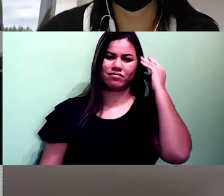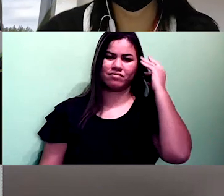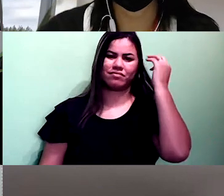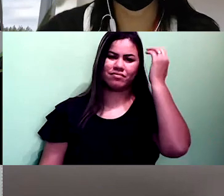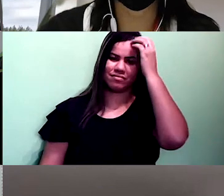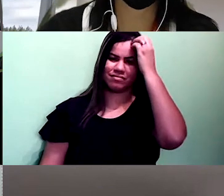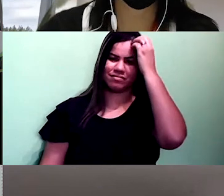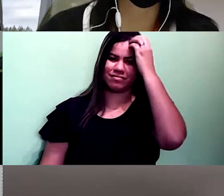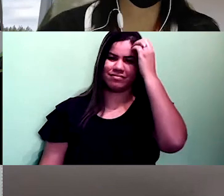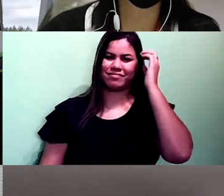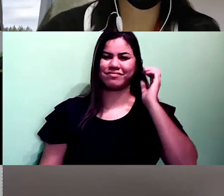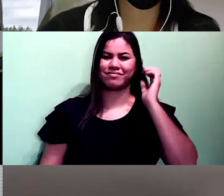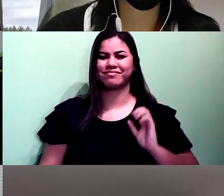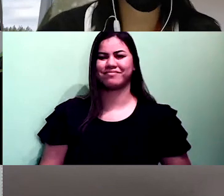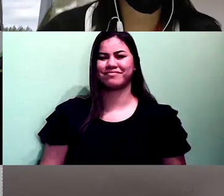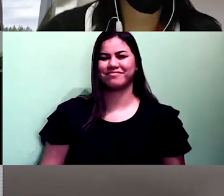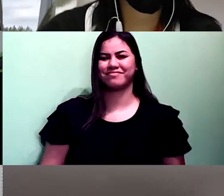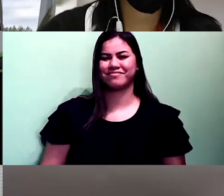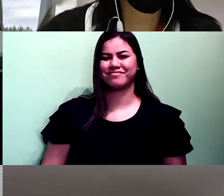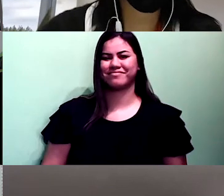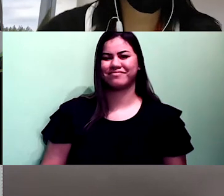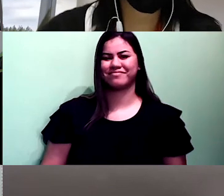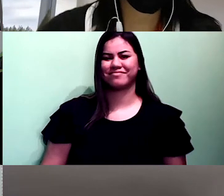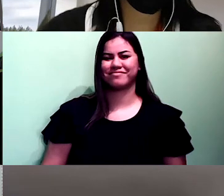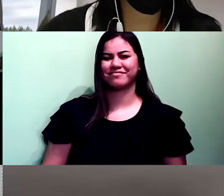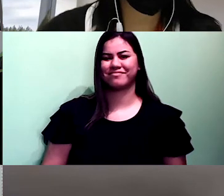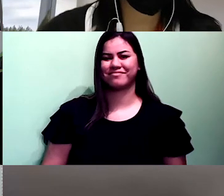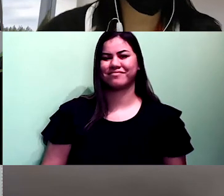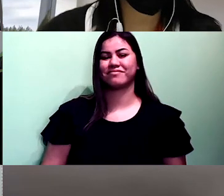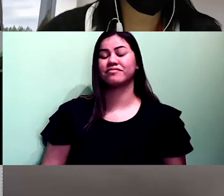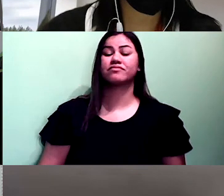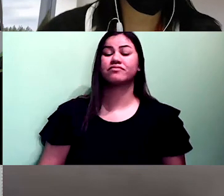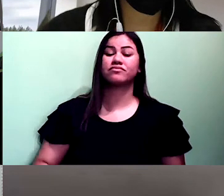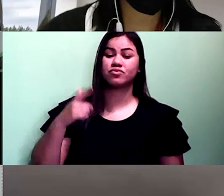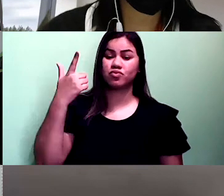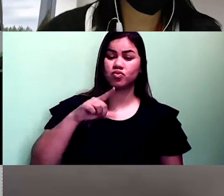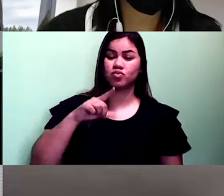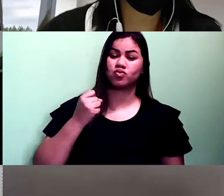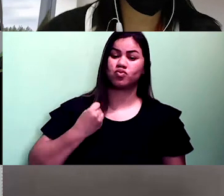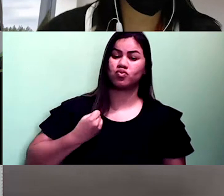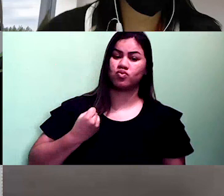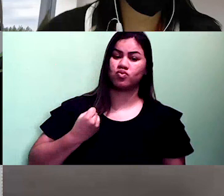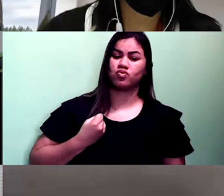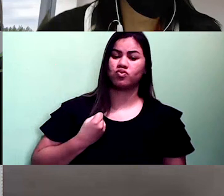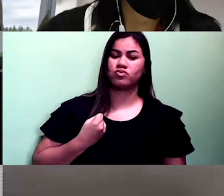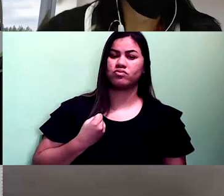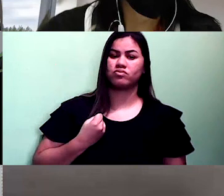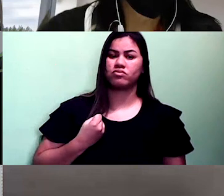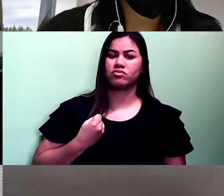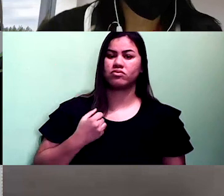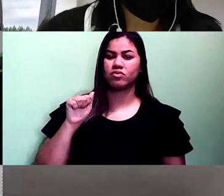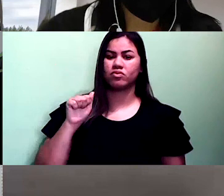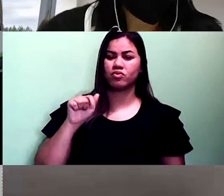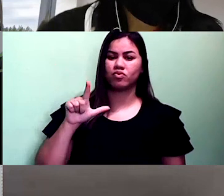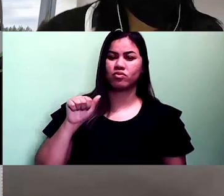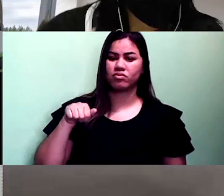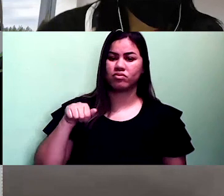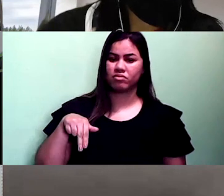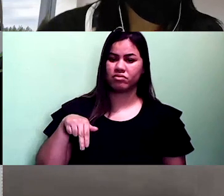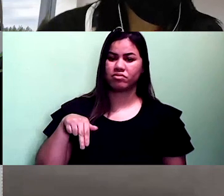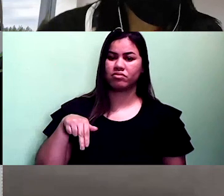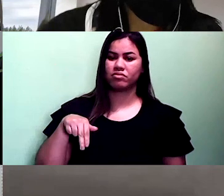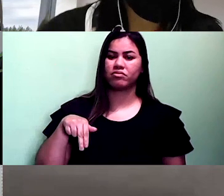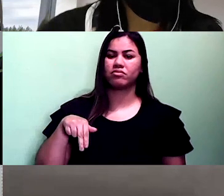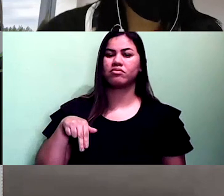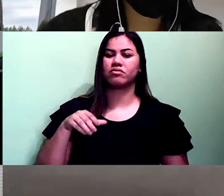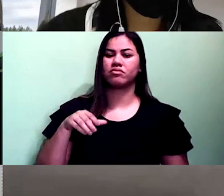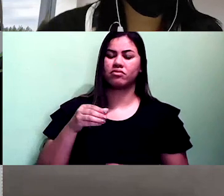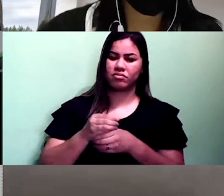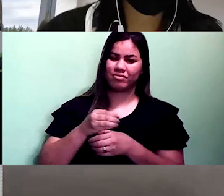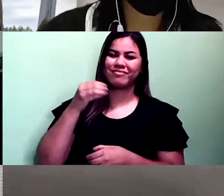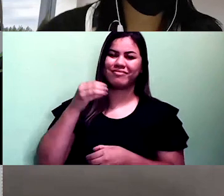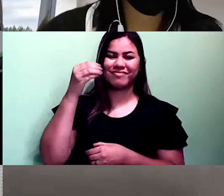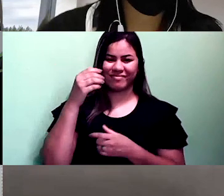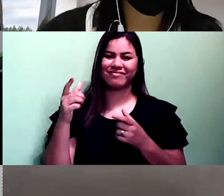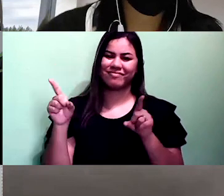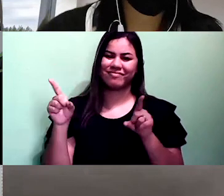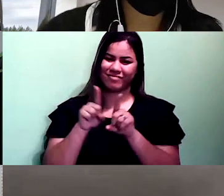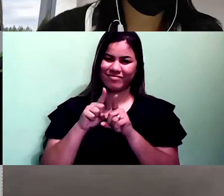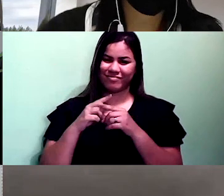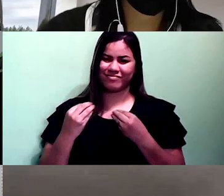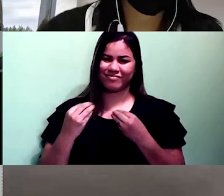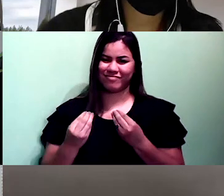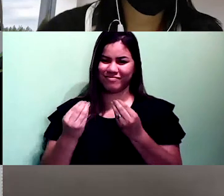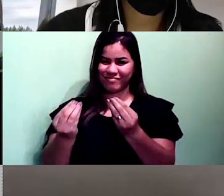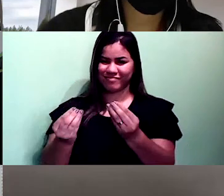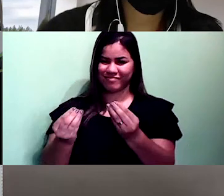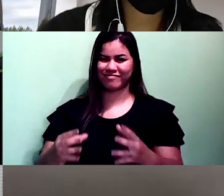Aí, estou aqui. Então, próximo número, doutor. Ganhou o quê, o Alan? Ganhou também uma garrafa.